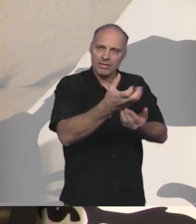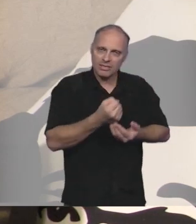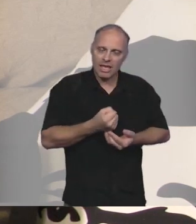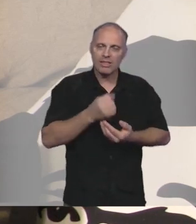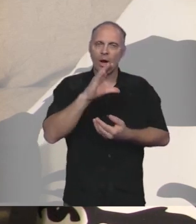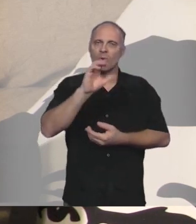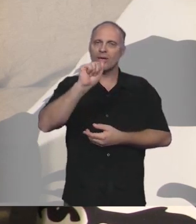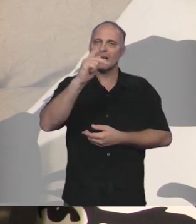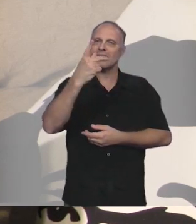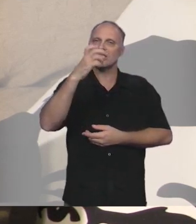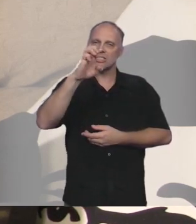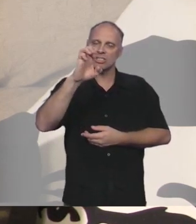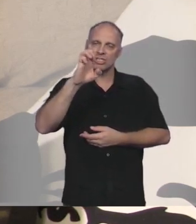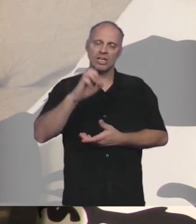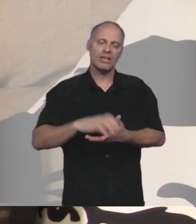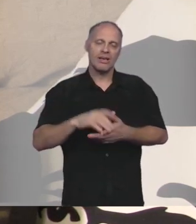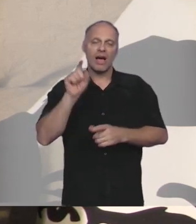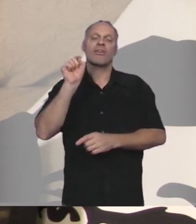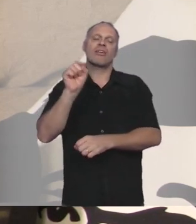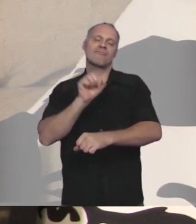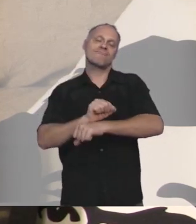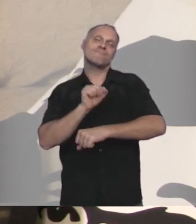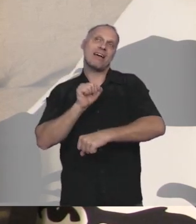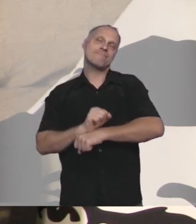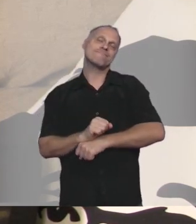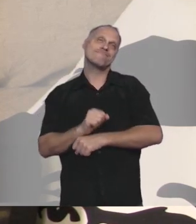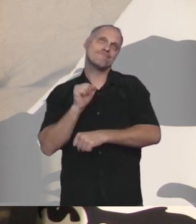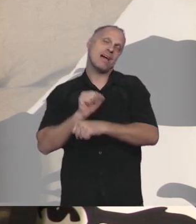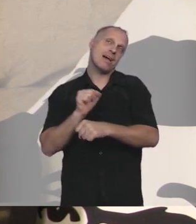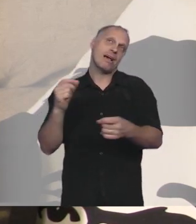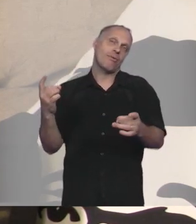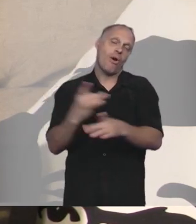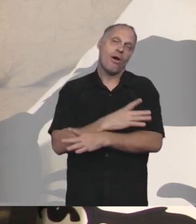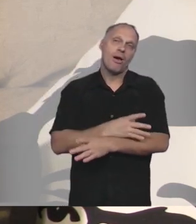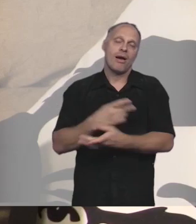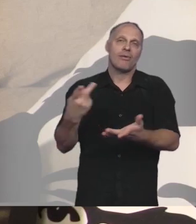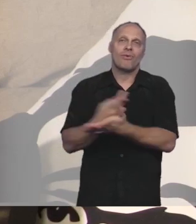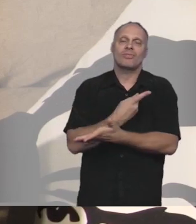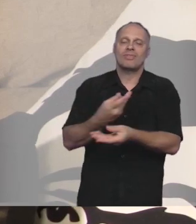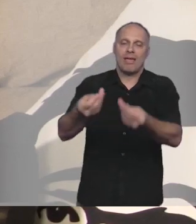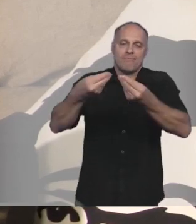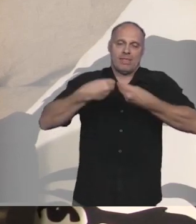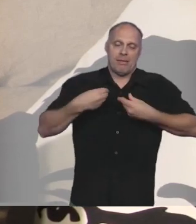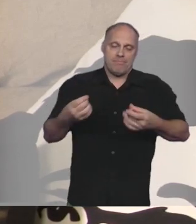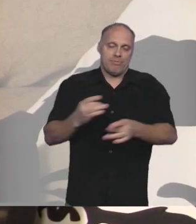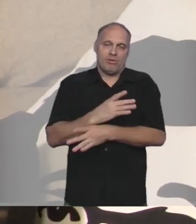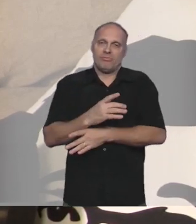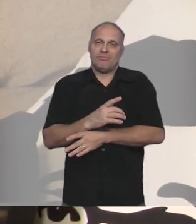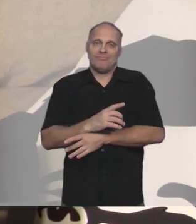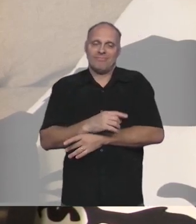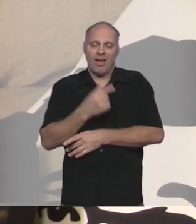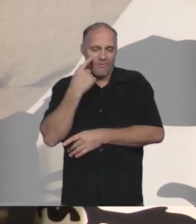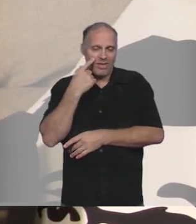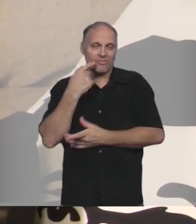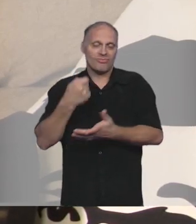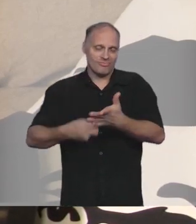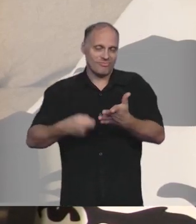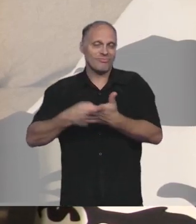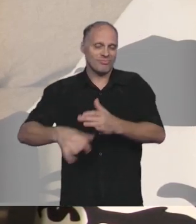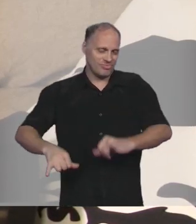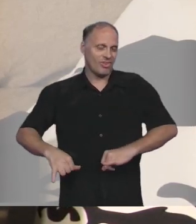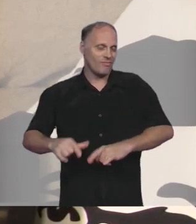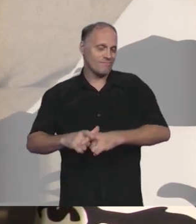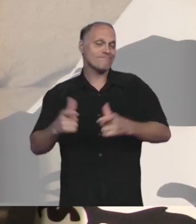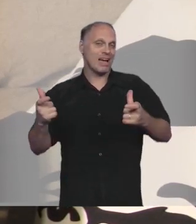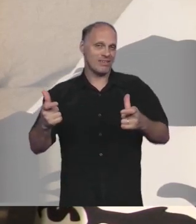coisas acontecerem, eu vejo assim penando mais, sabe, com mais dificuldade. Eu acho que te dizendo